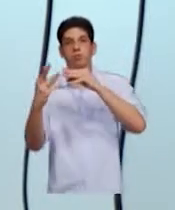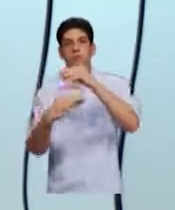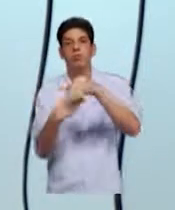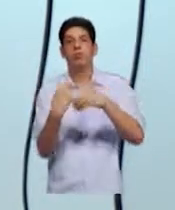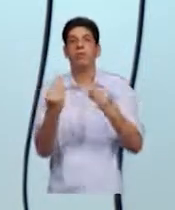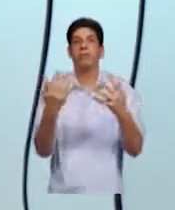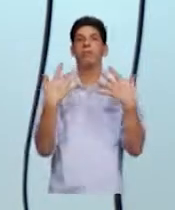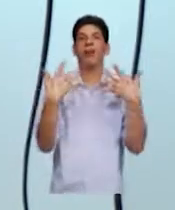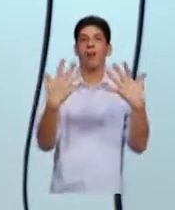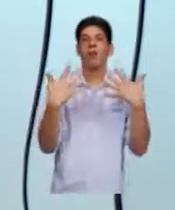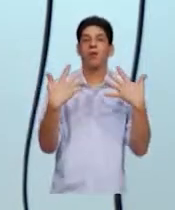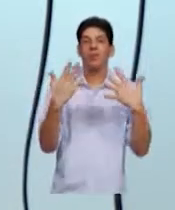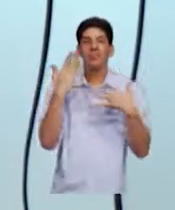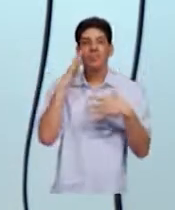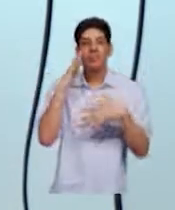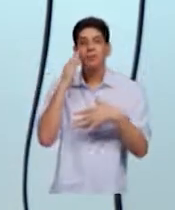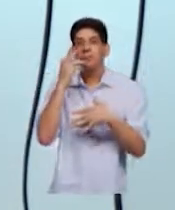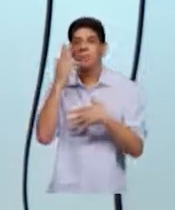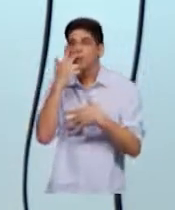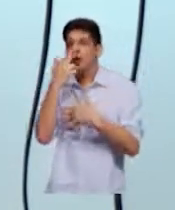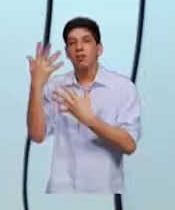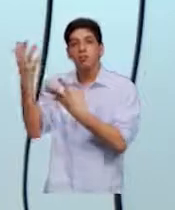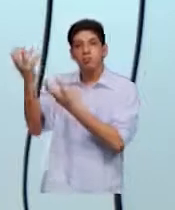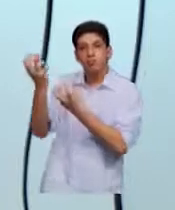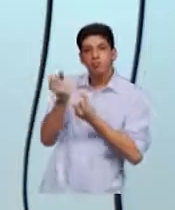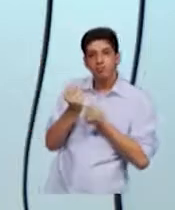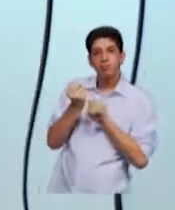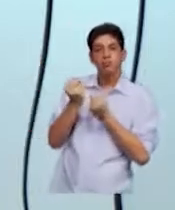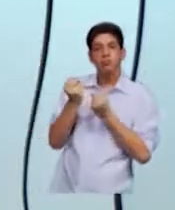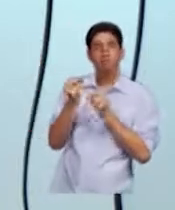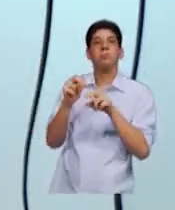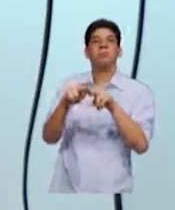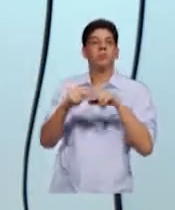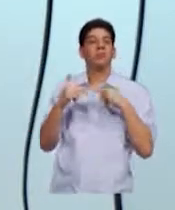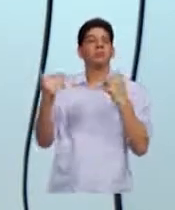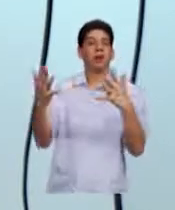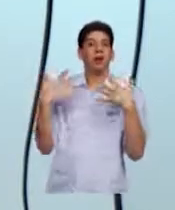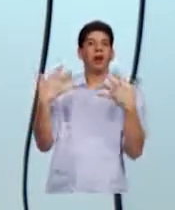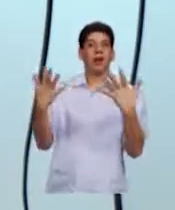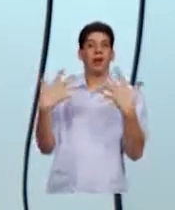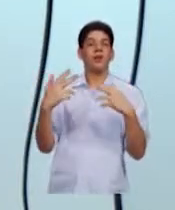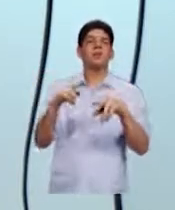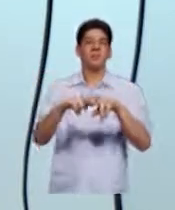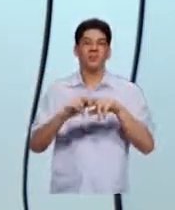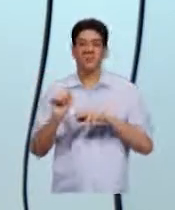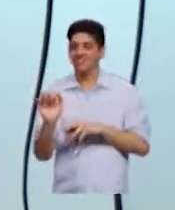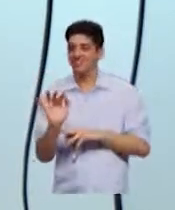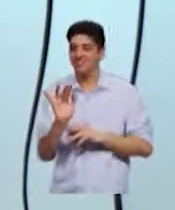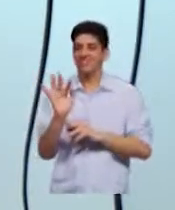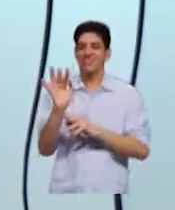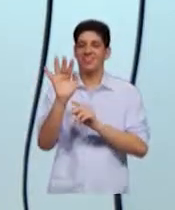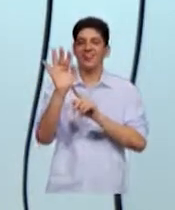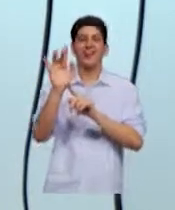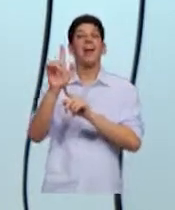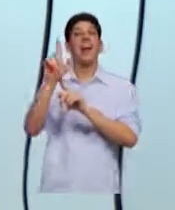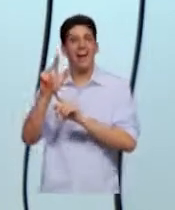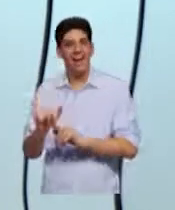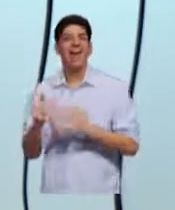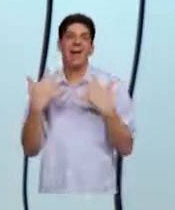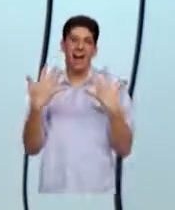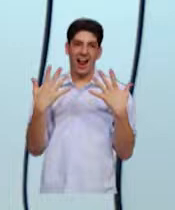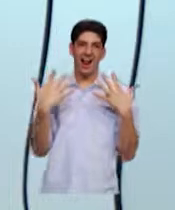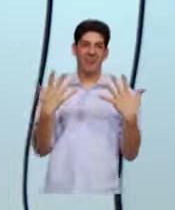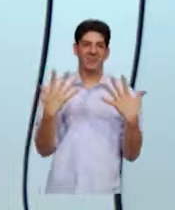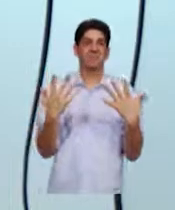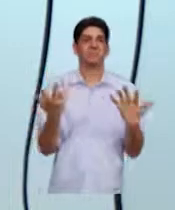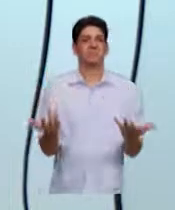ela é absorvida, ela é retida na superfície terrestre por esses gases na forma de calor. É como se